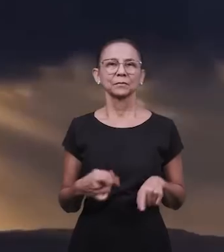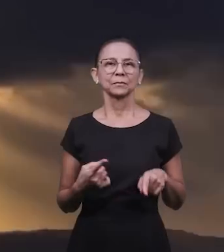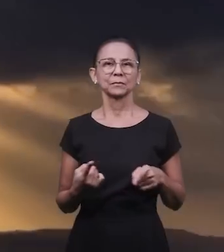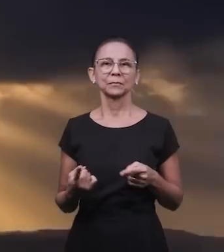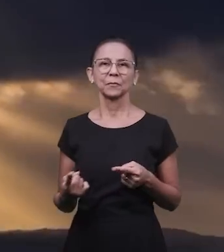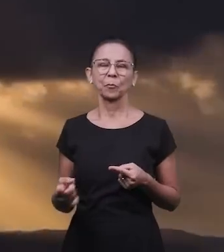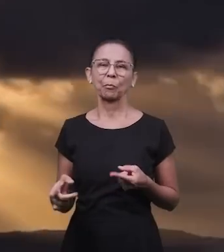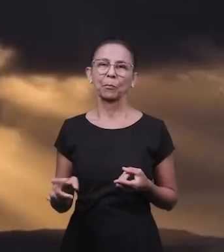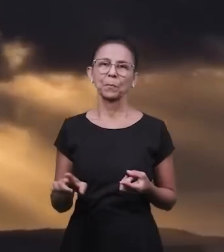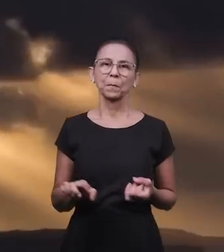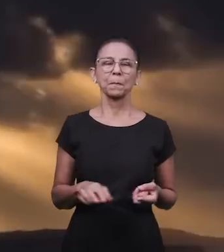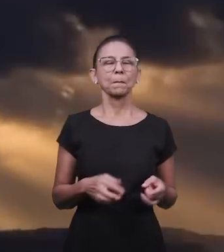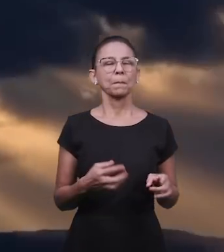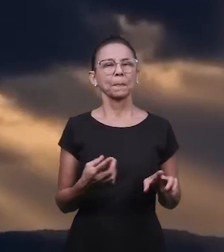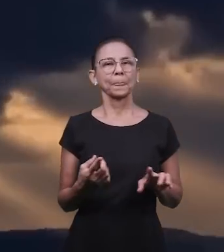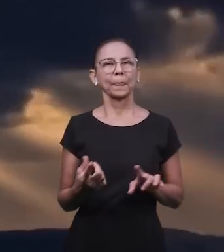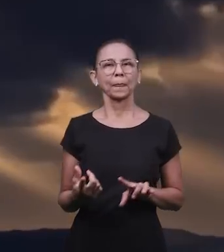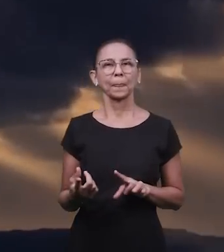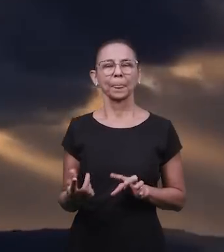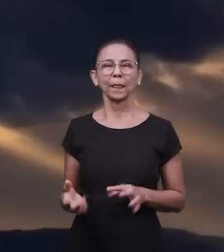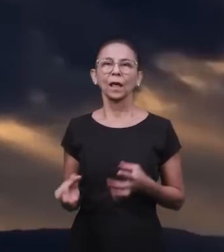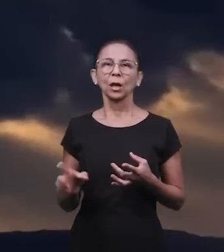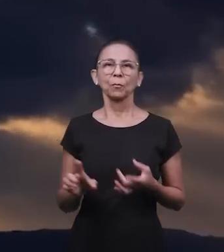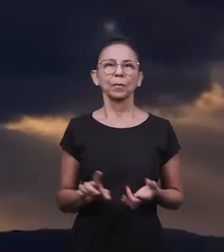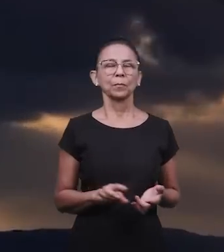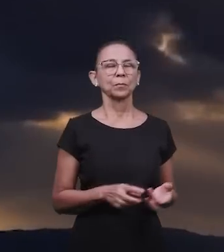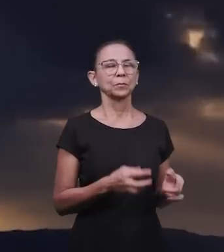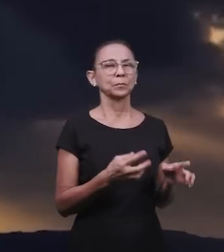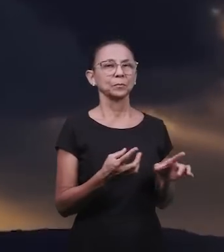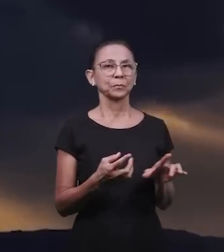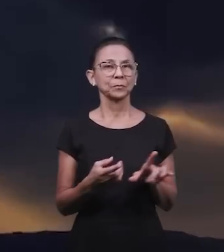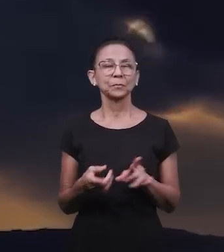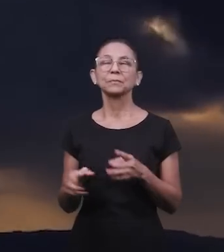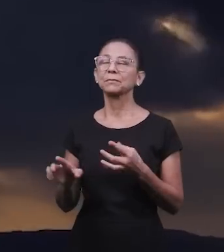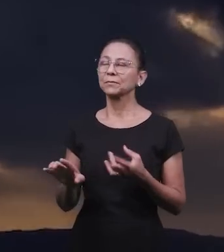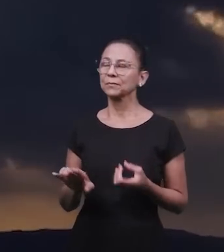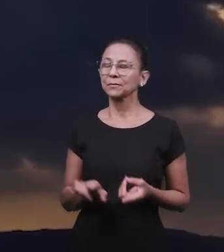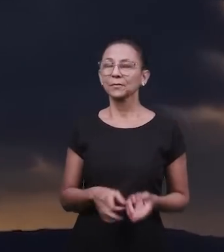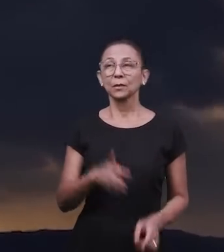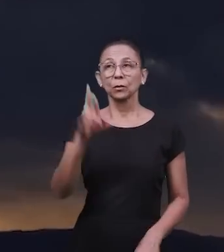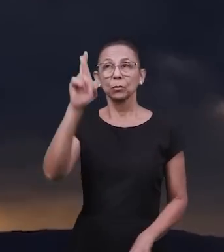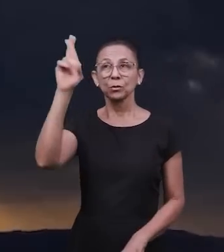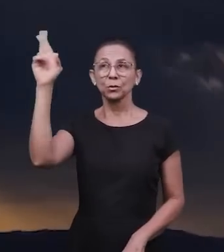esforça-te, assim diz o Senhor.